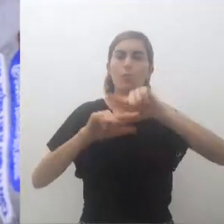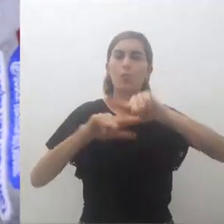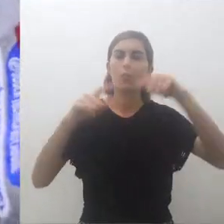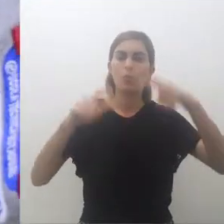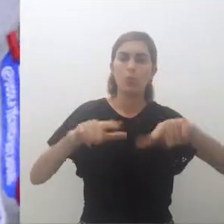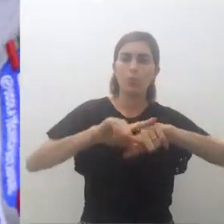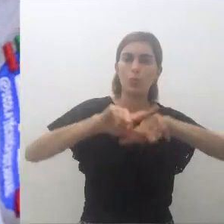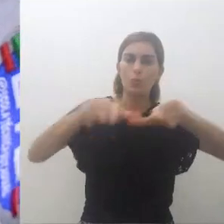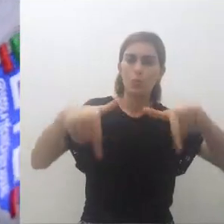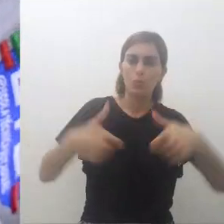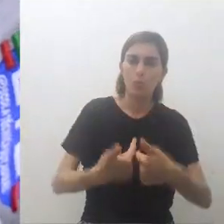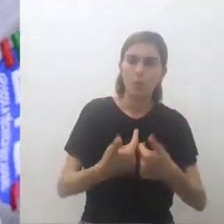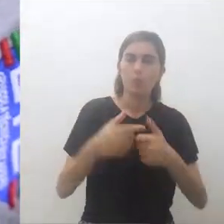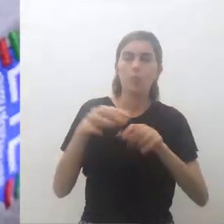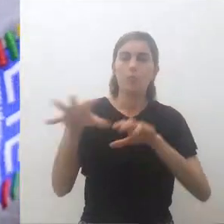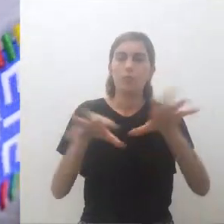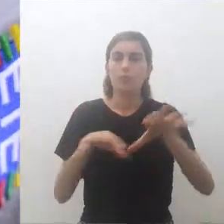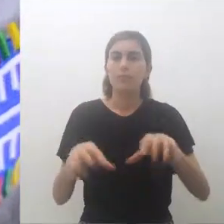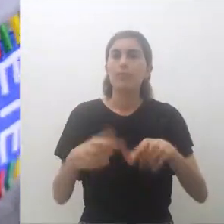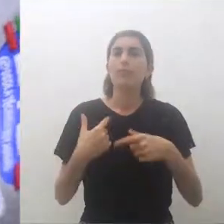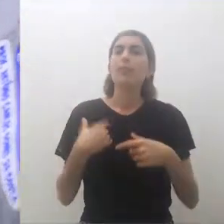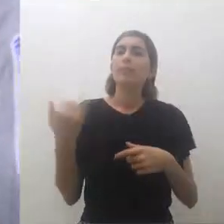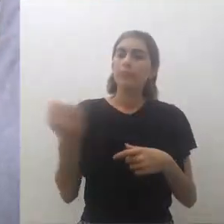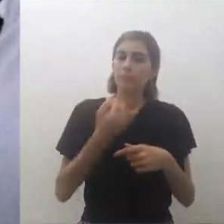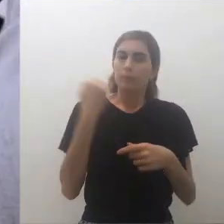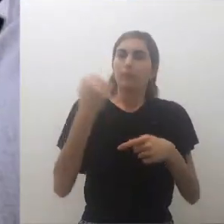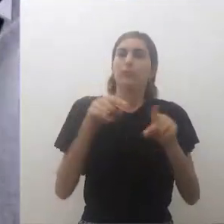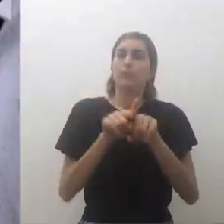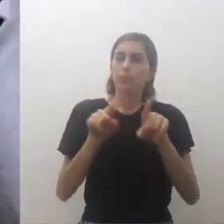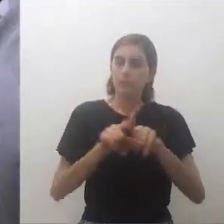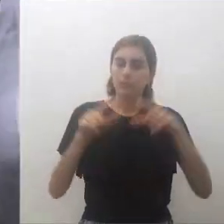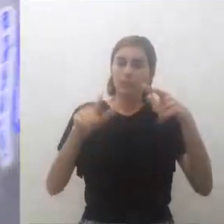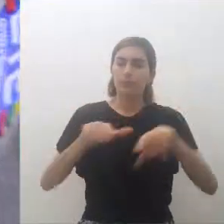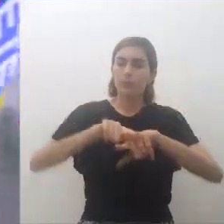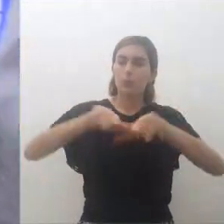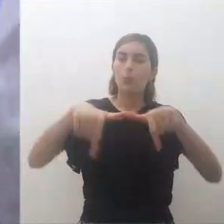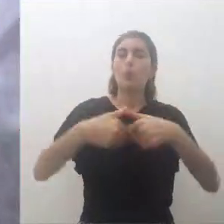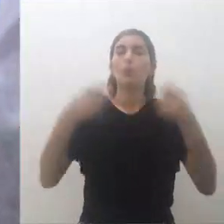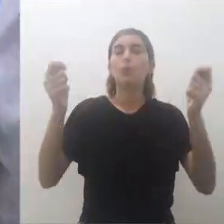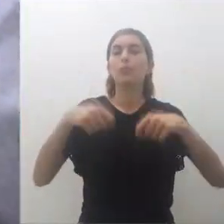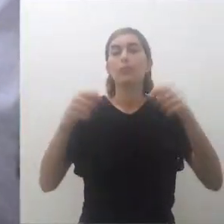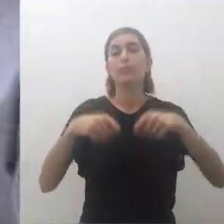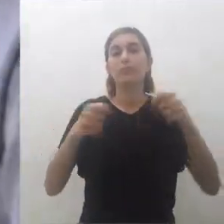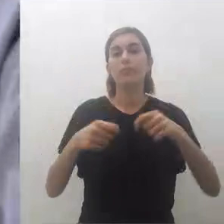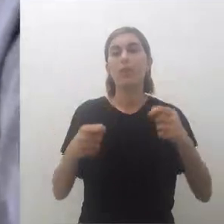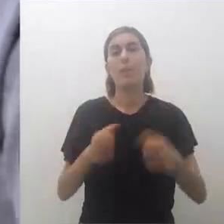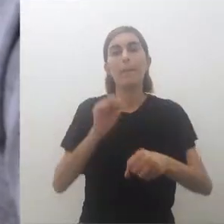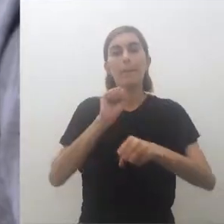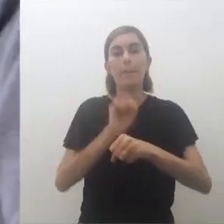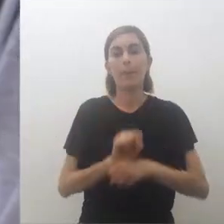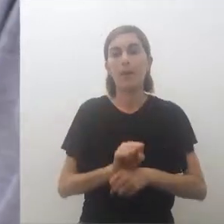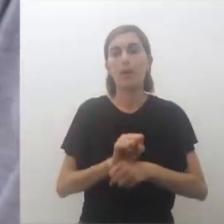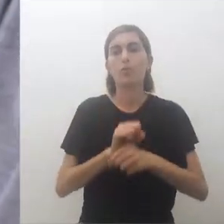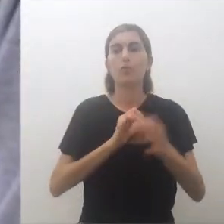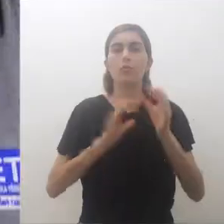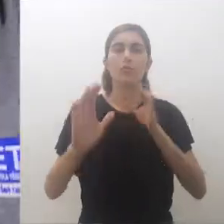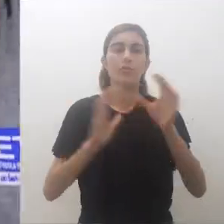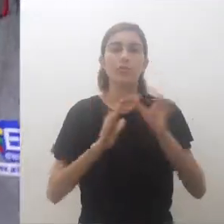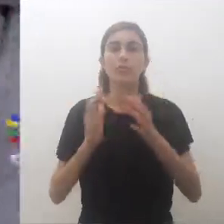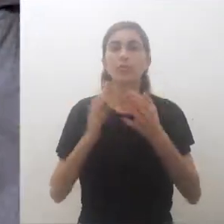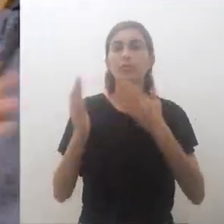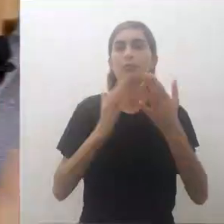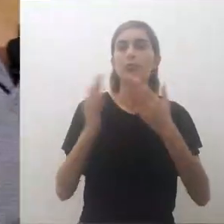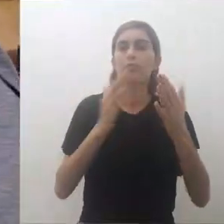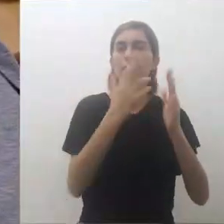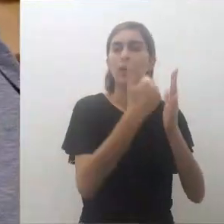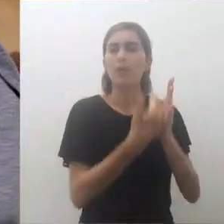vazios. Os espaços vazios são importantes para dar aquela pausa da comunicação